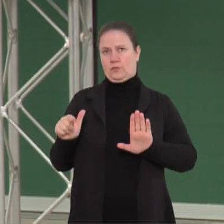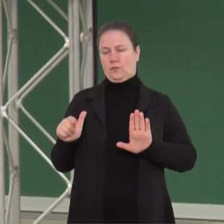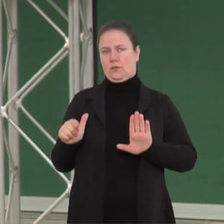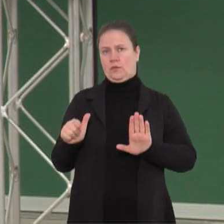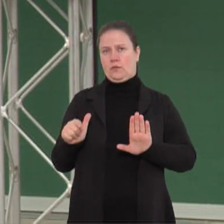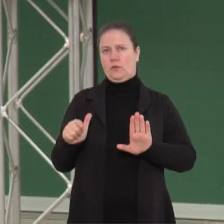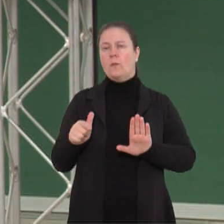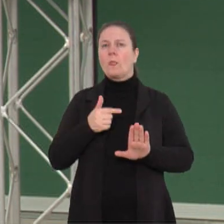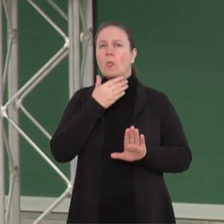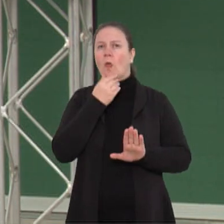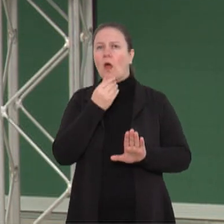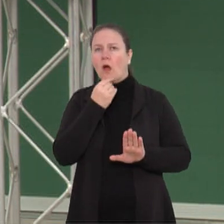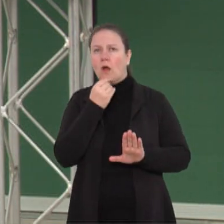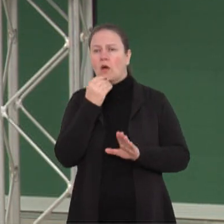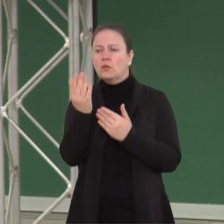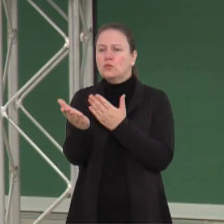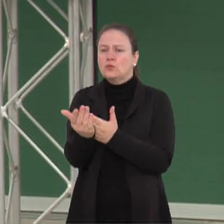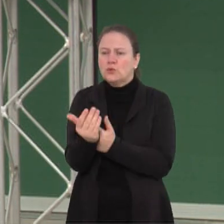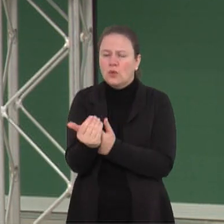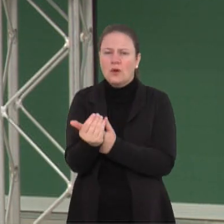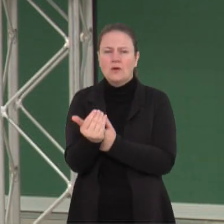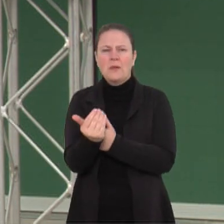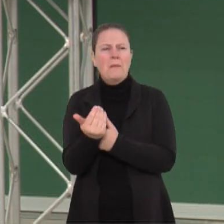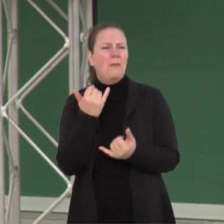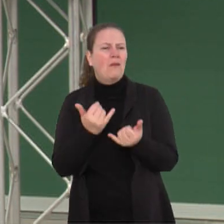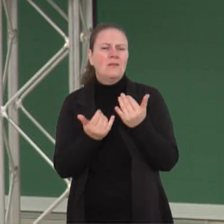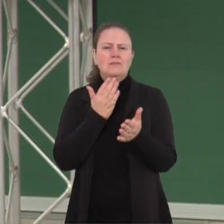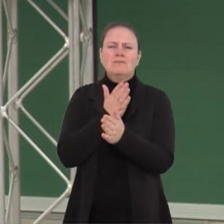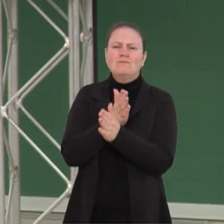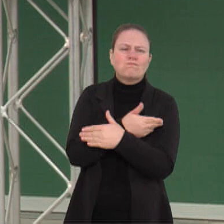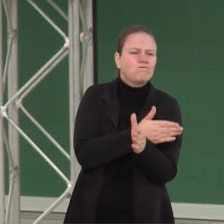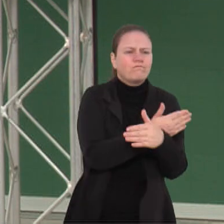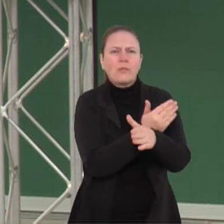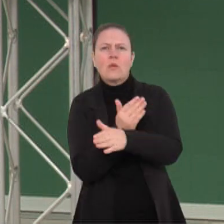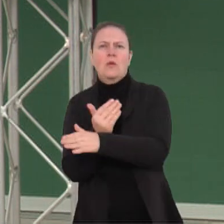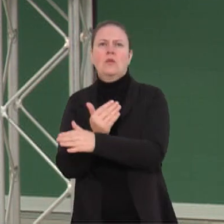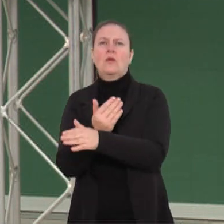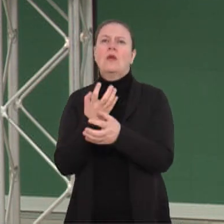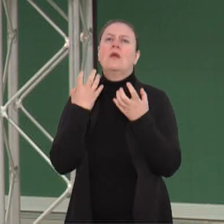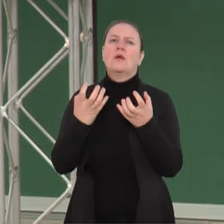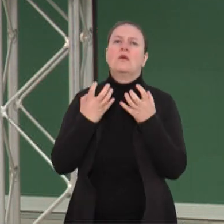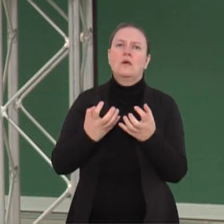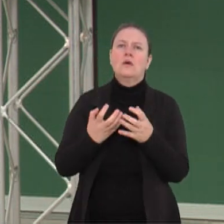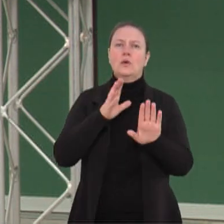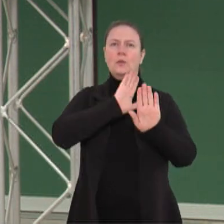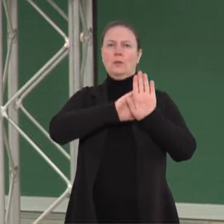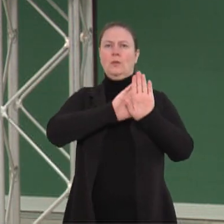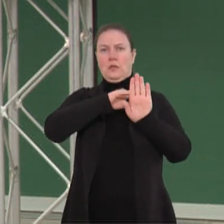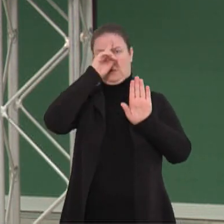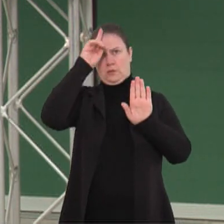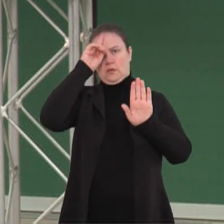vida, essa é a grande pergunta que ele fazia. Ideologia, quero uma para viver.